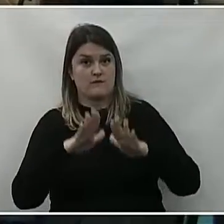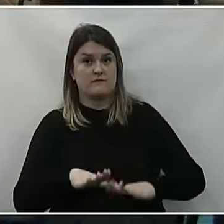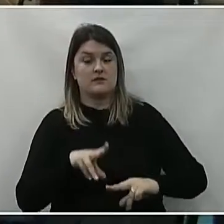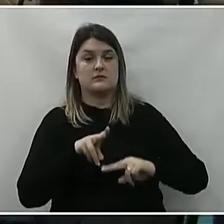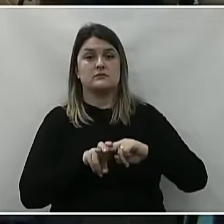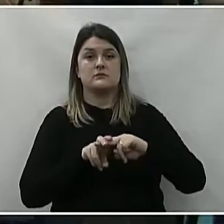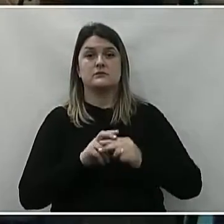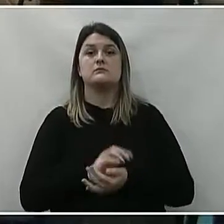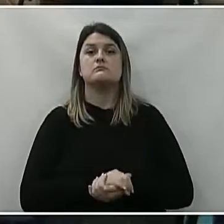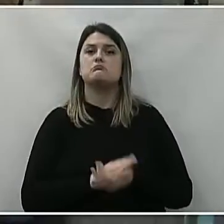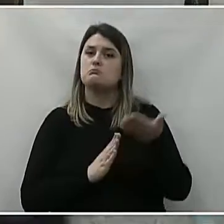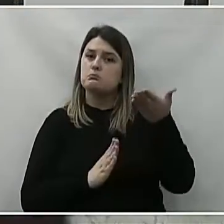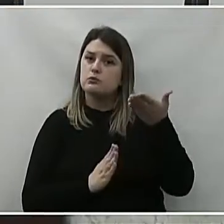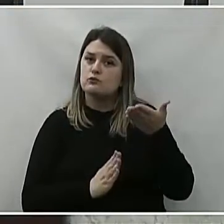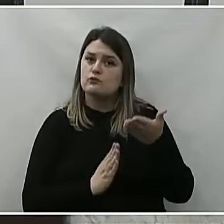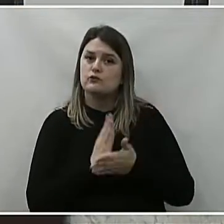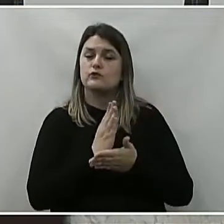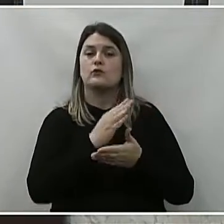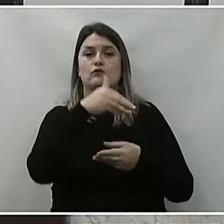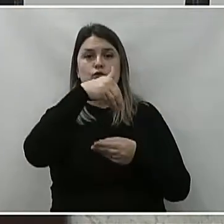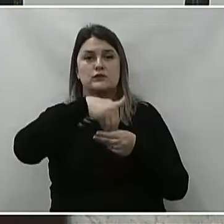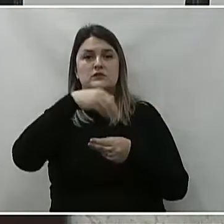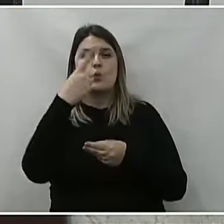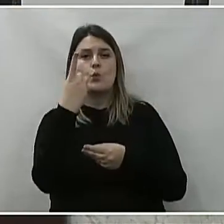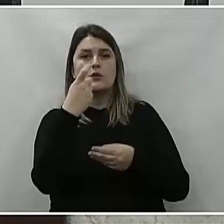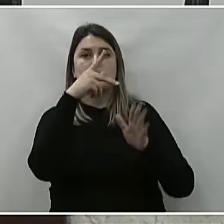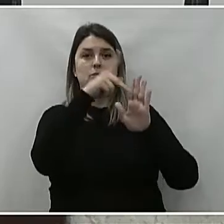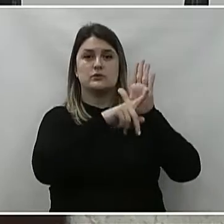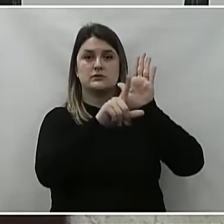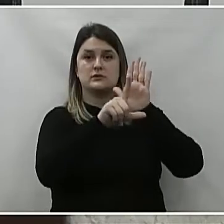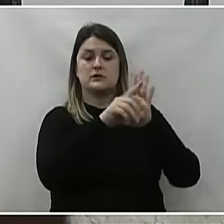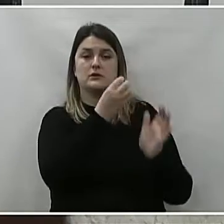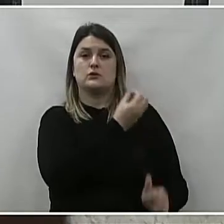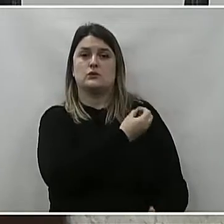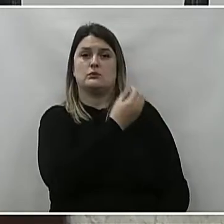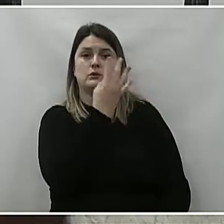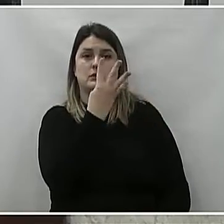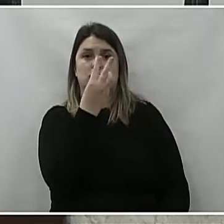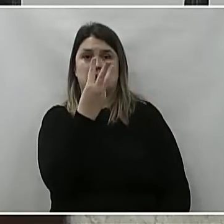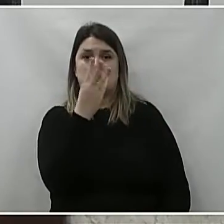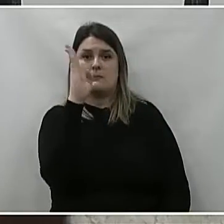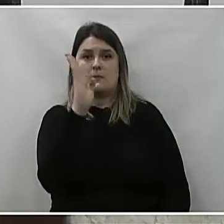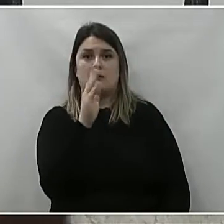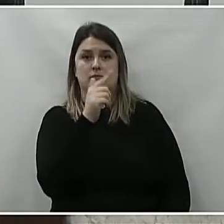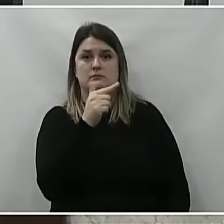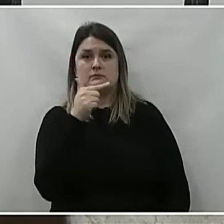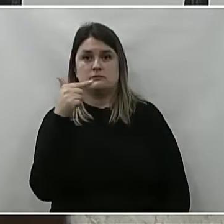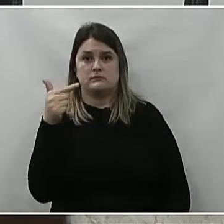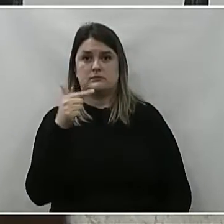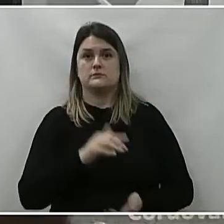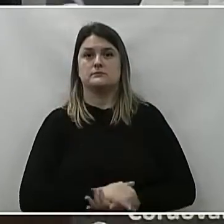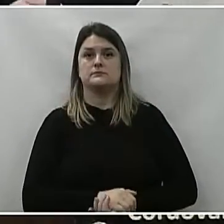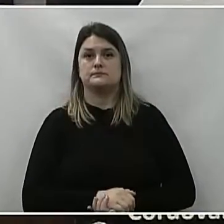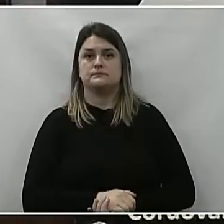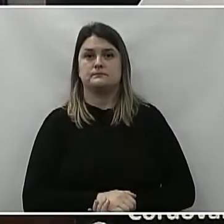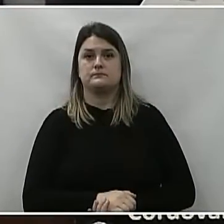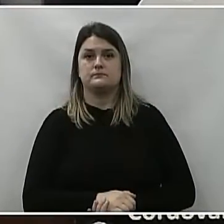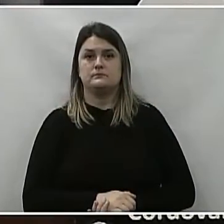como estão. Aprovado, em votação única, o projeto de lei ordinária, número 43 de 2022.